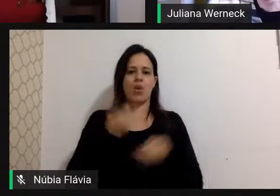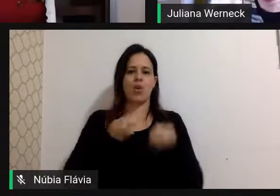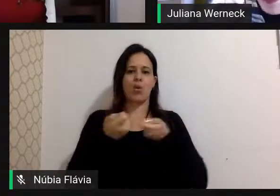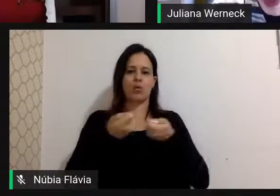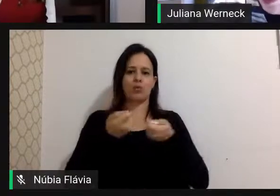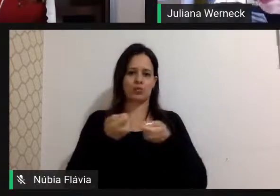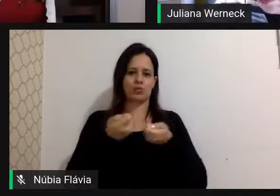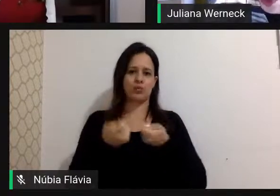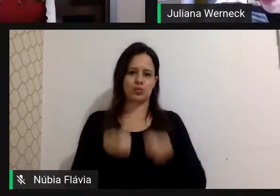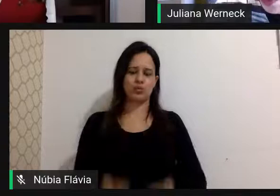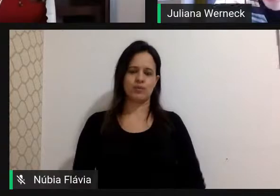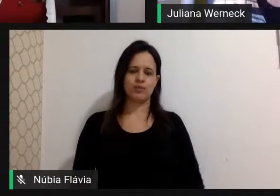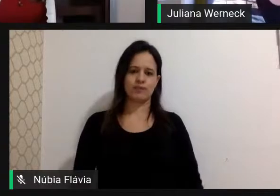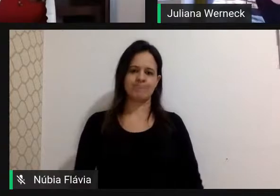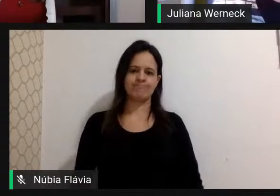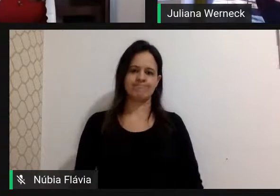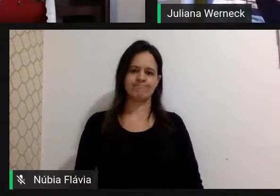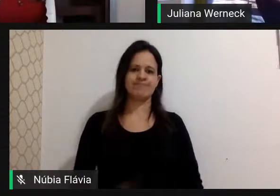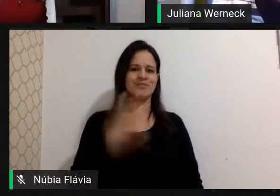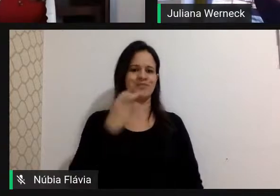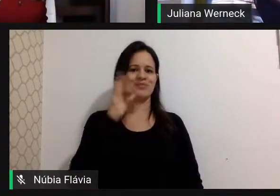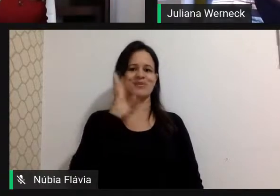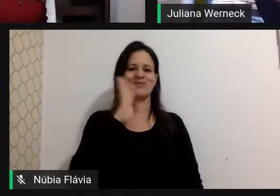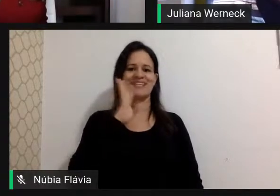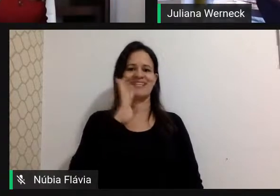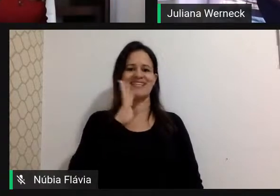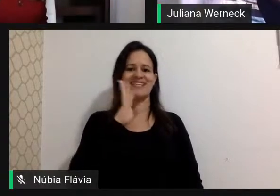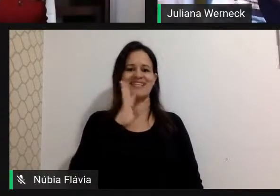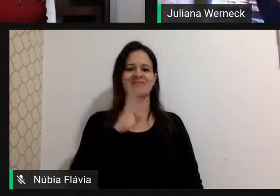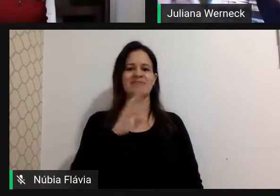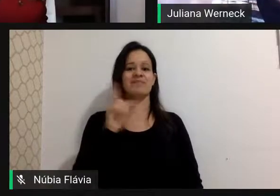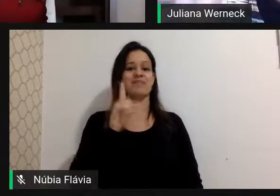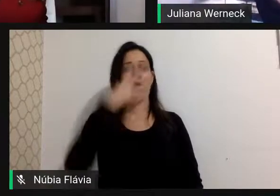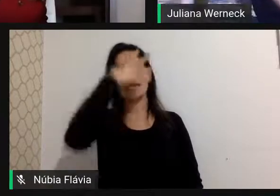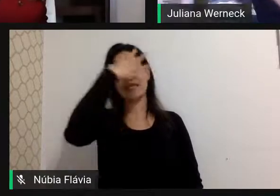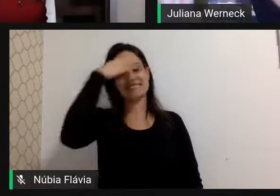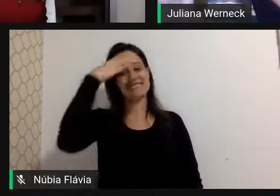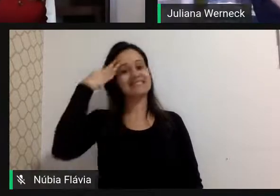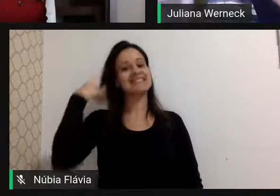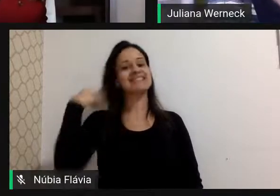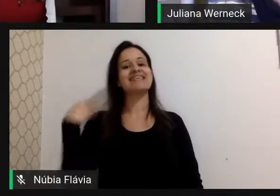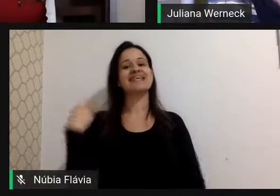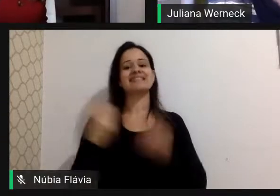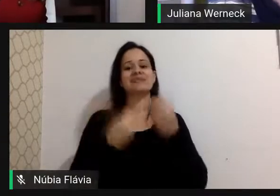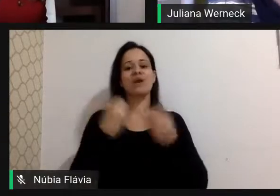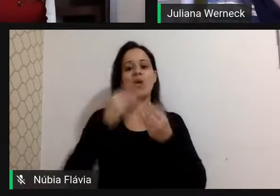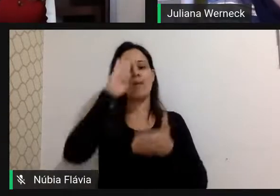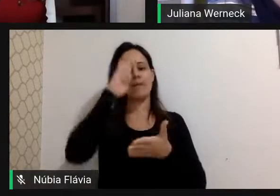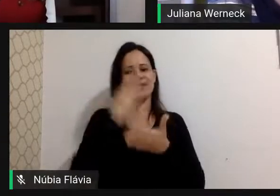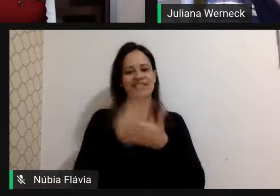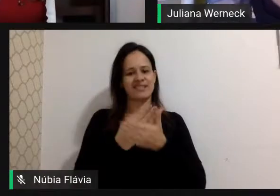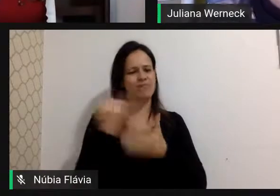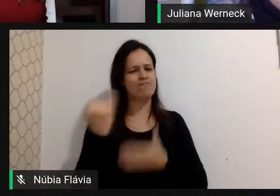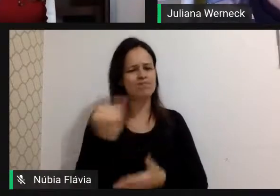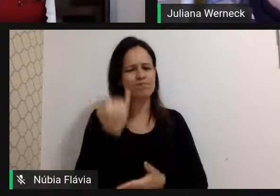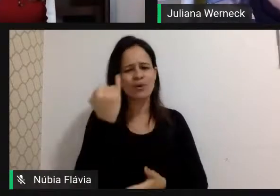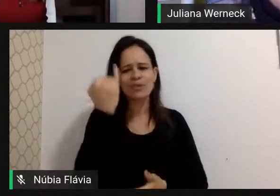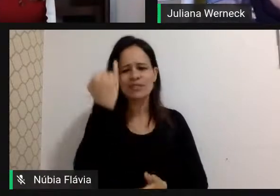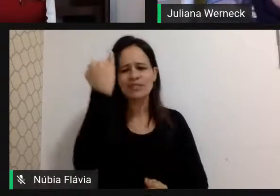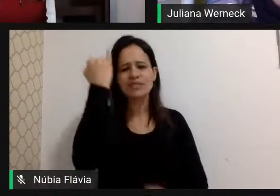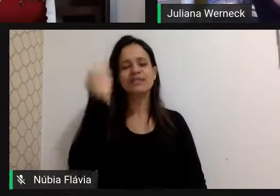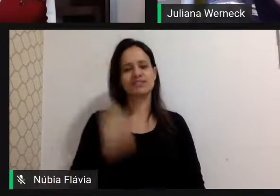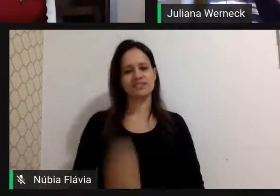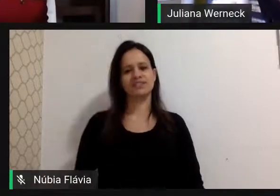Então, muito, muito legal. E não esqueçam, gente, essa parte das crenças, elas são muito importantes. O que mais,